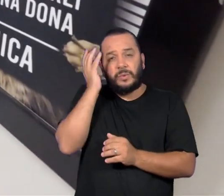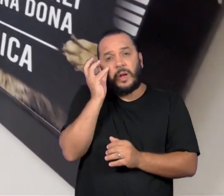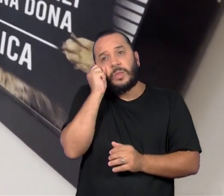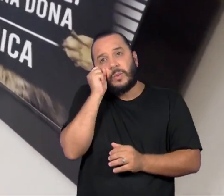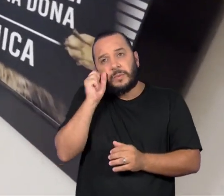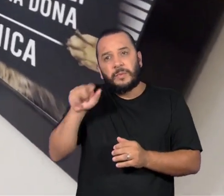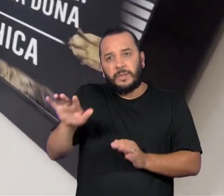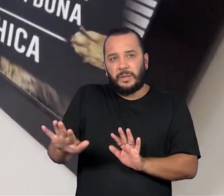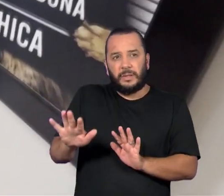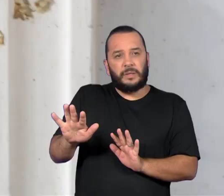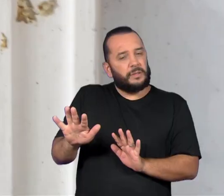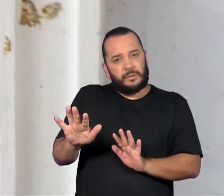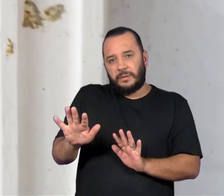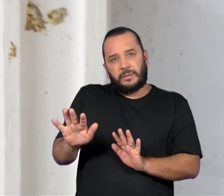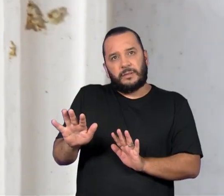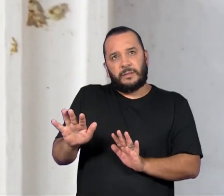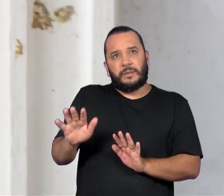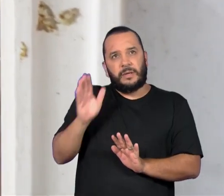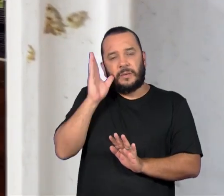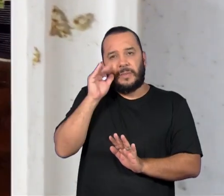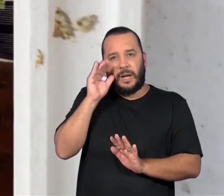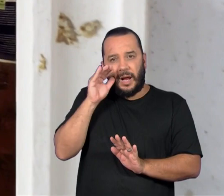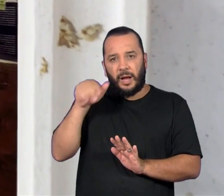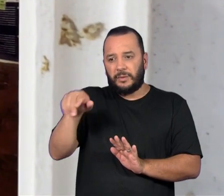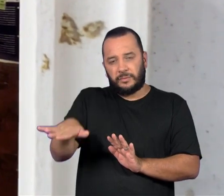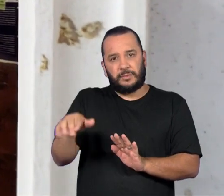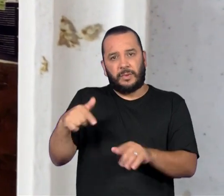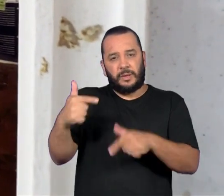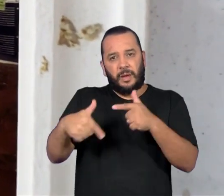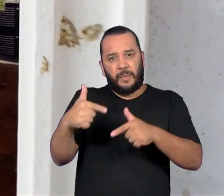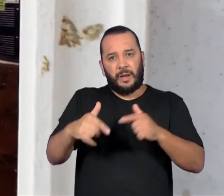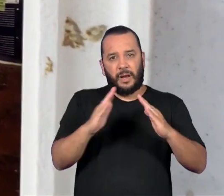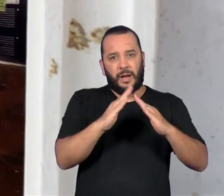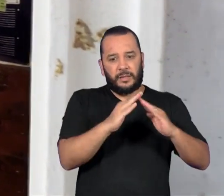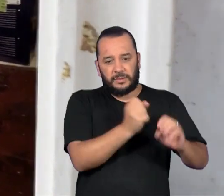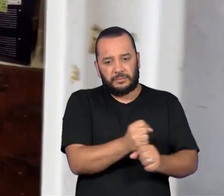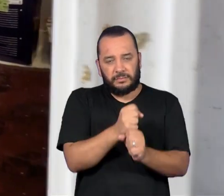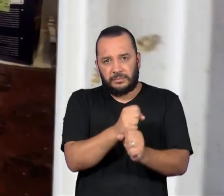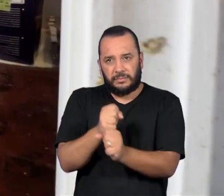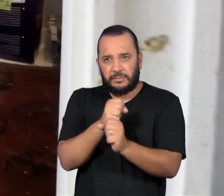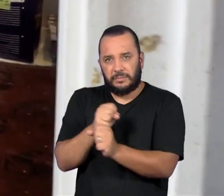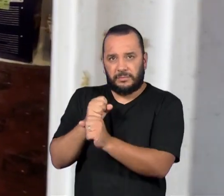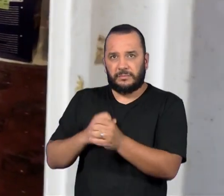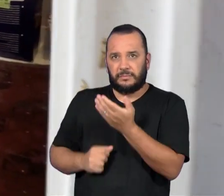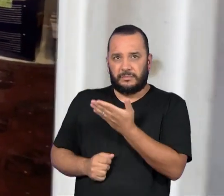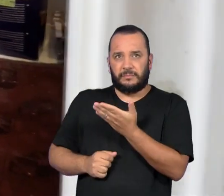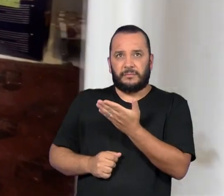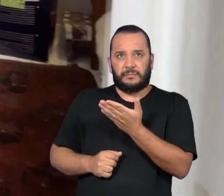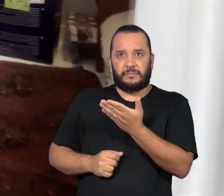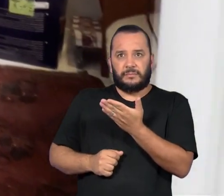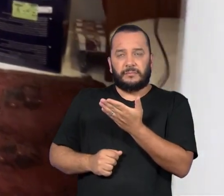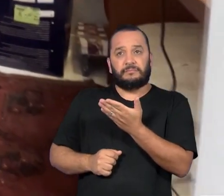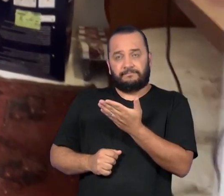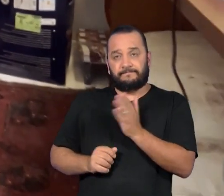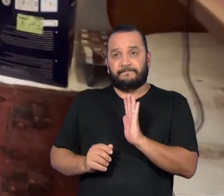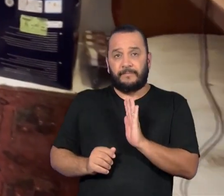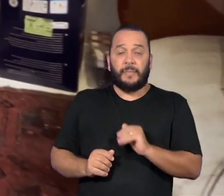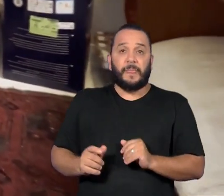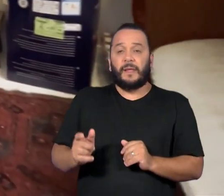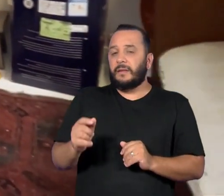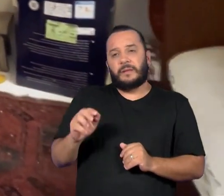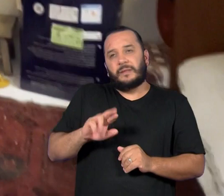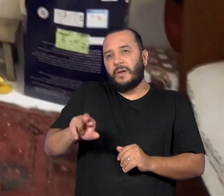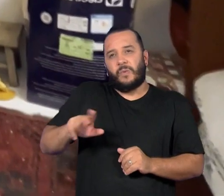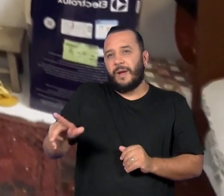sua disposição, né, para exercer trabalhos domésticos na casa. Ele já começa com outros princípios, que não é nem de ser um